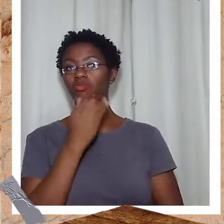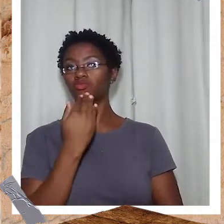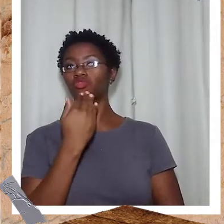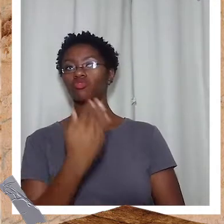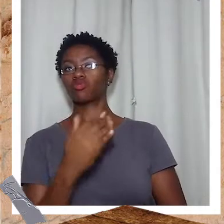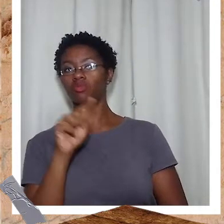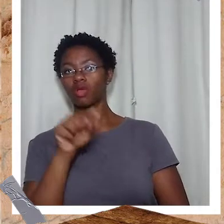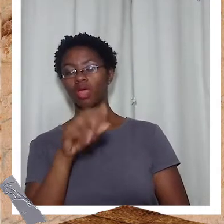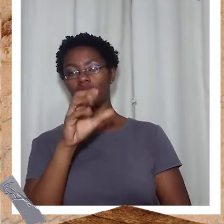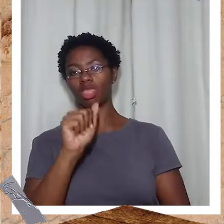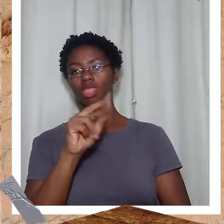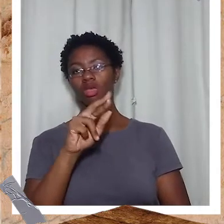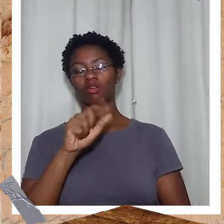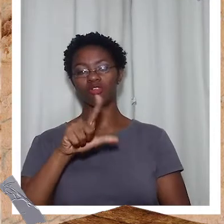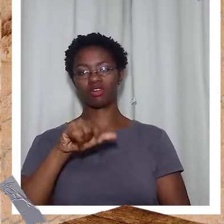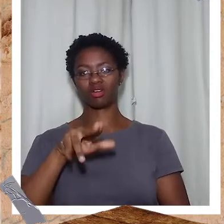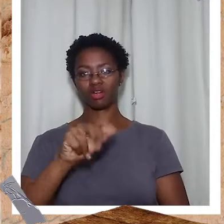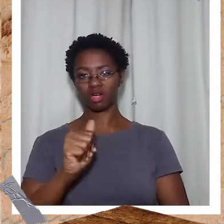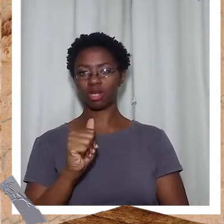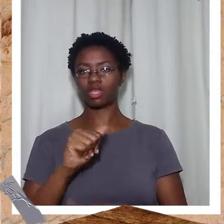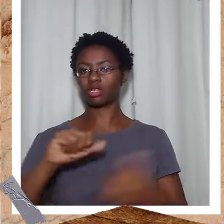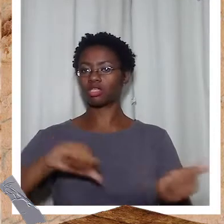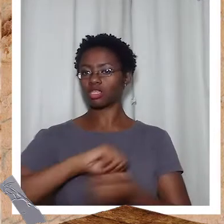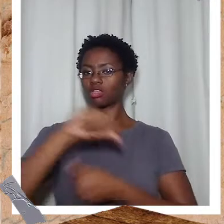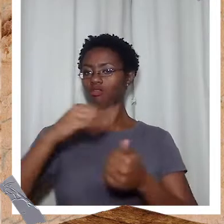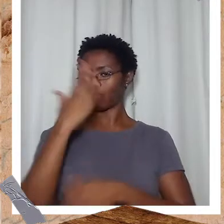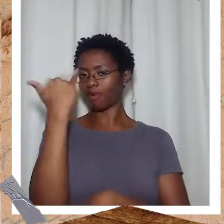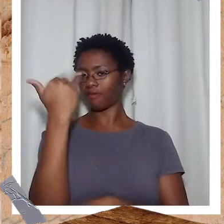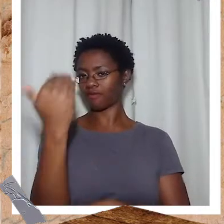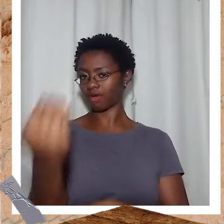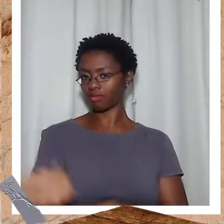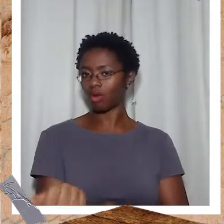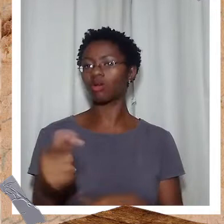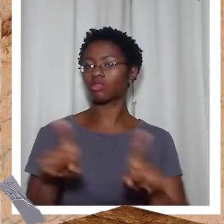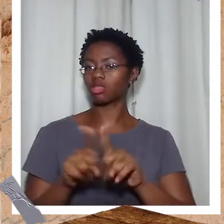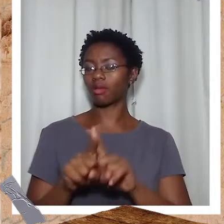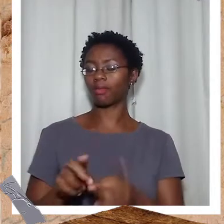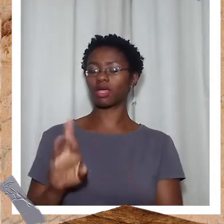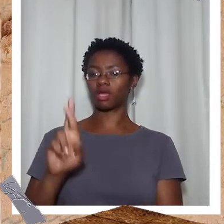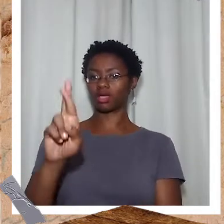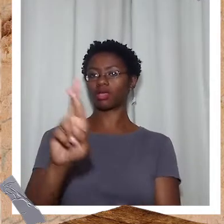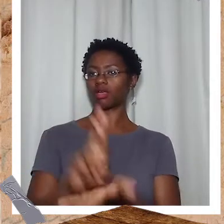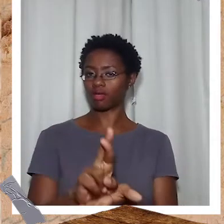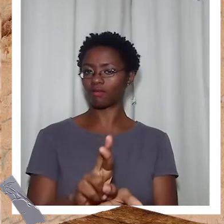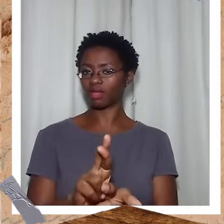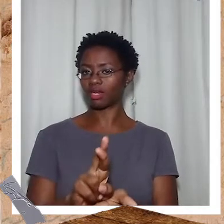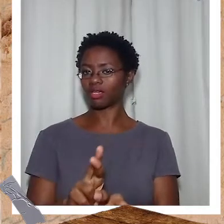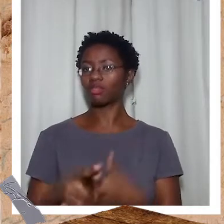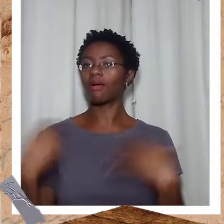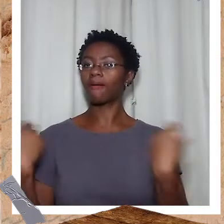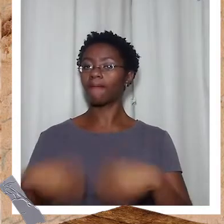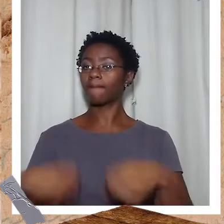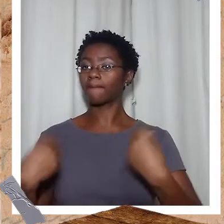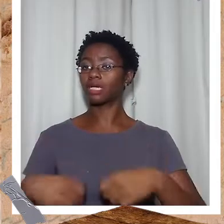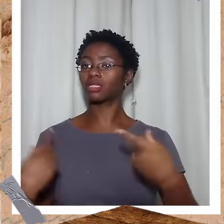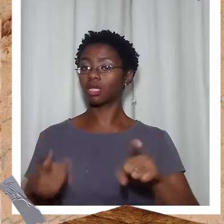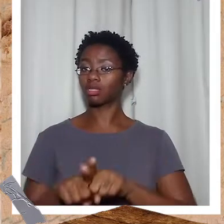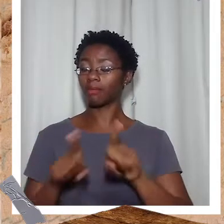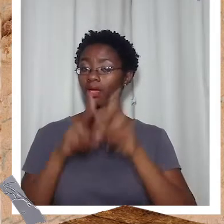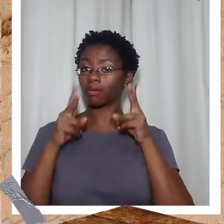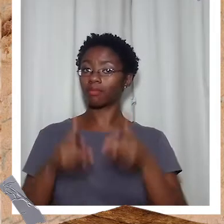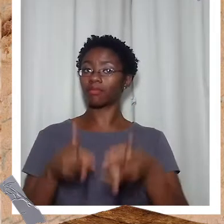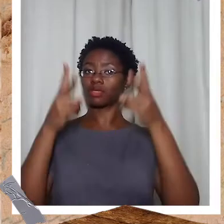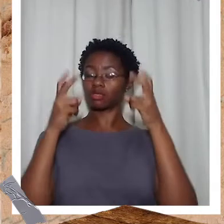Carolina tornou-se muito, muito conhecida e mesmo uma referência, é preciso nos darmos conta,